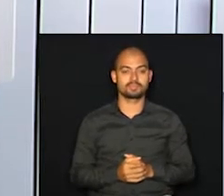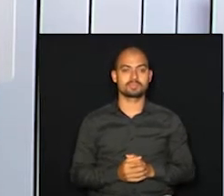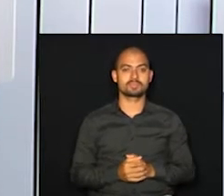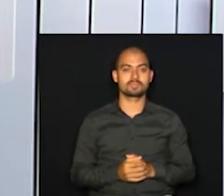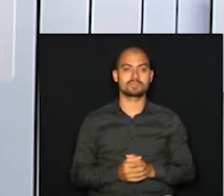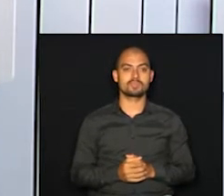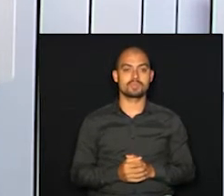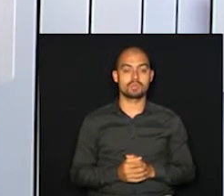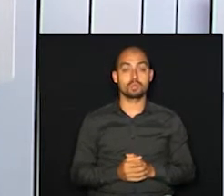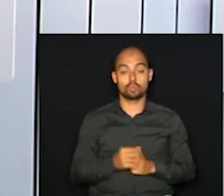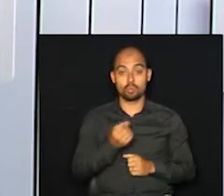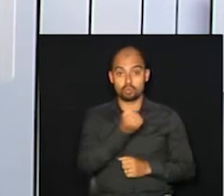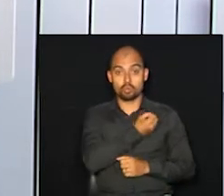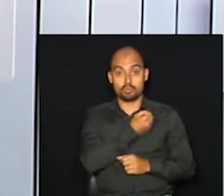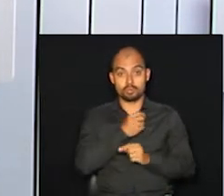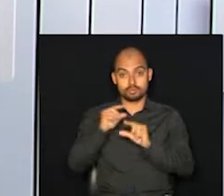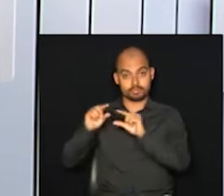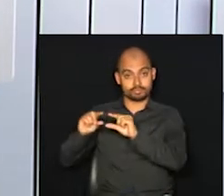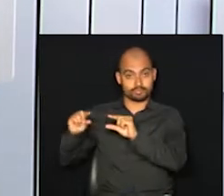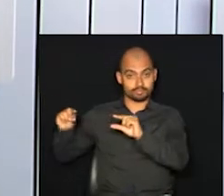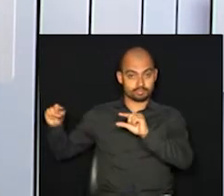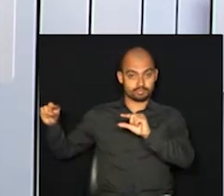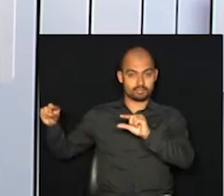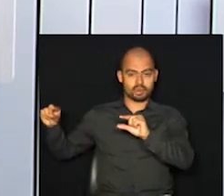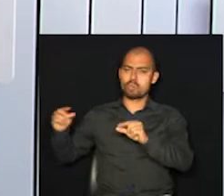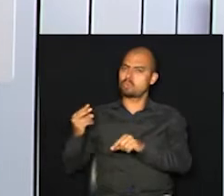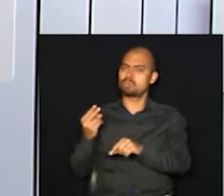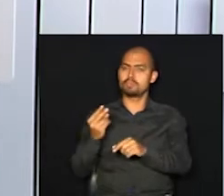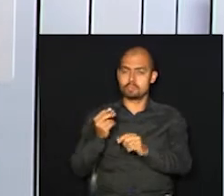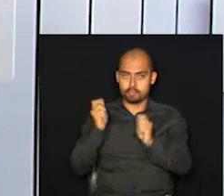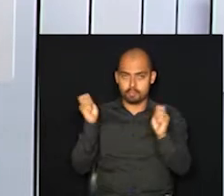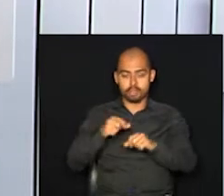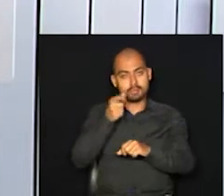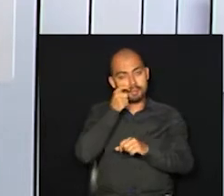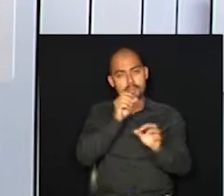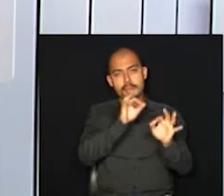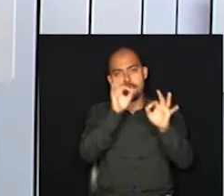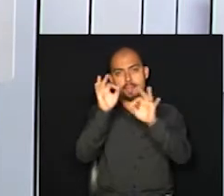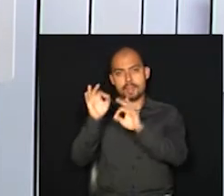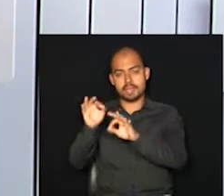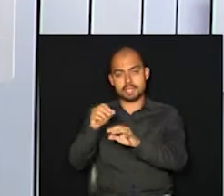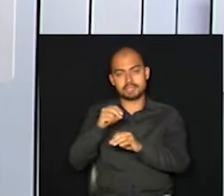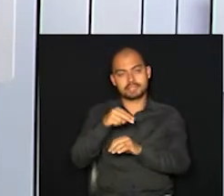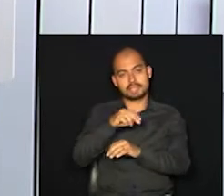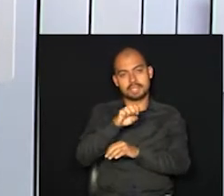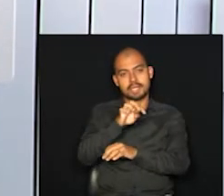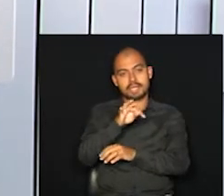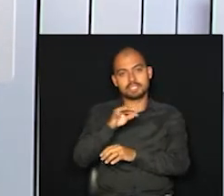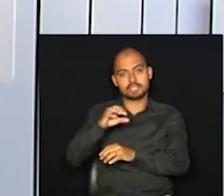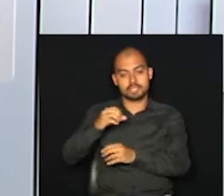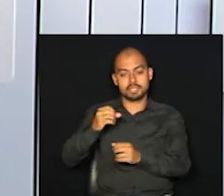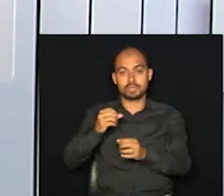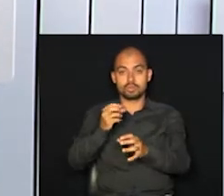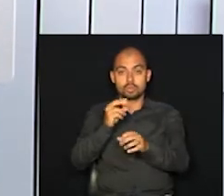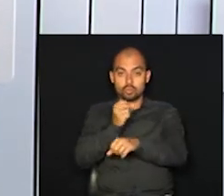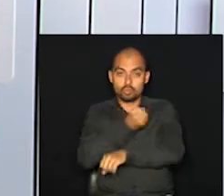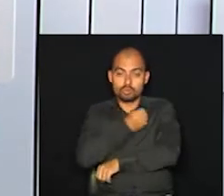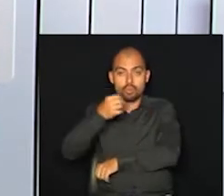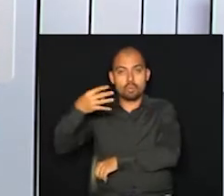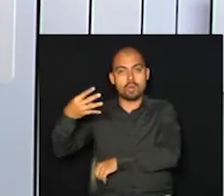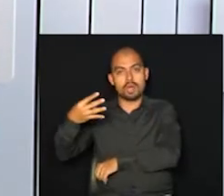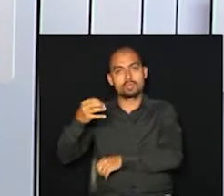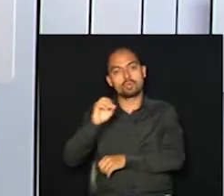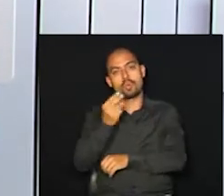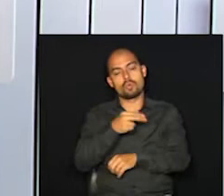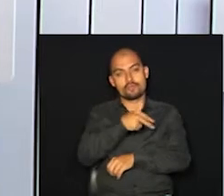19-DDD-97829-3776. Está aqui embaixo o número da sua tela. Continue nos assistindo pelo canal 4 da NET, 9 da Vivo, ou pelas nossas